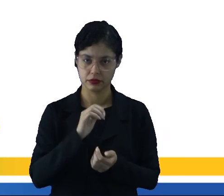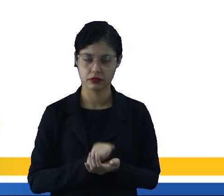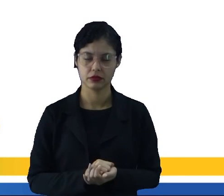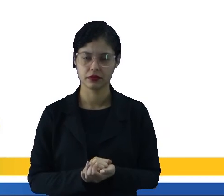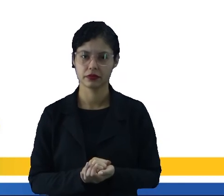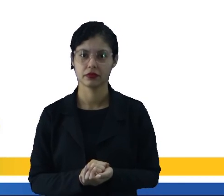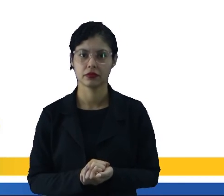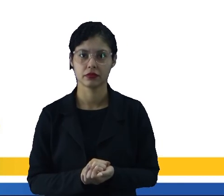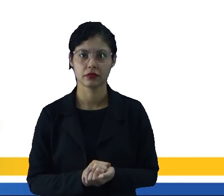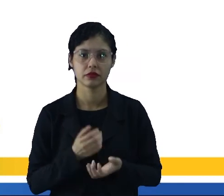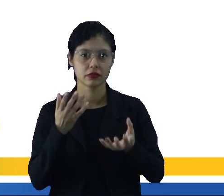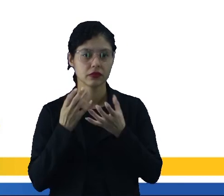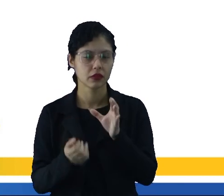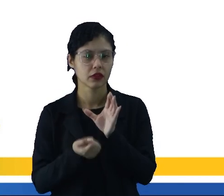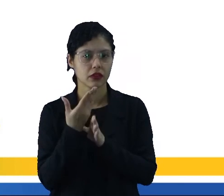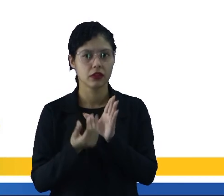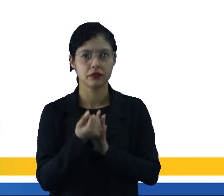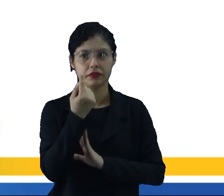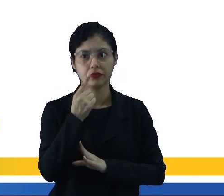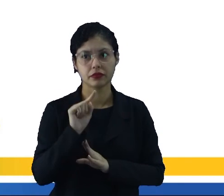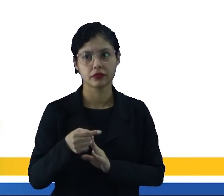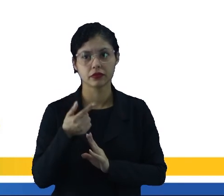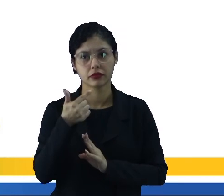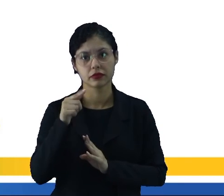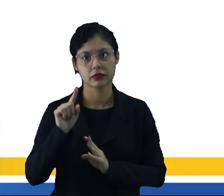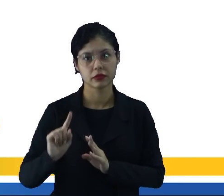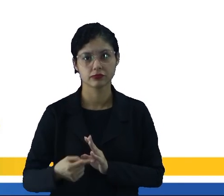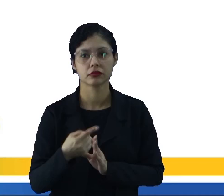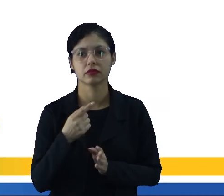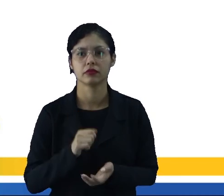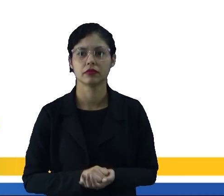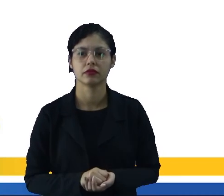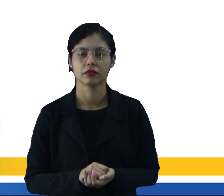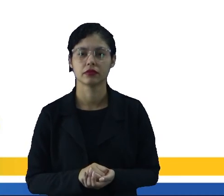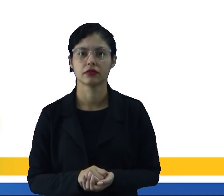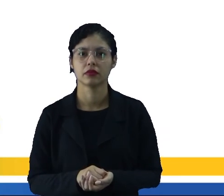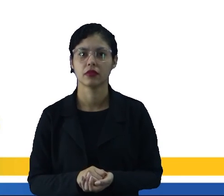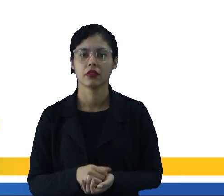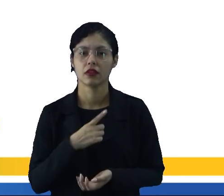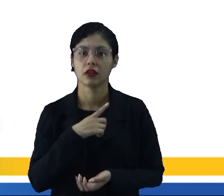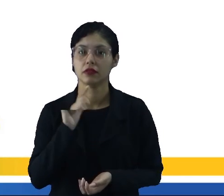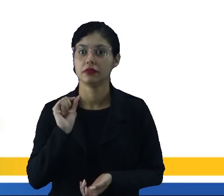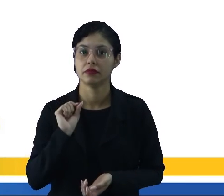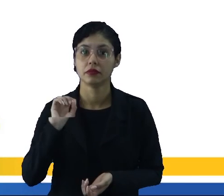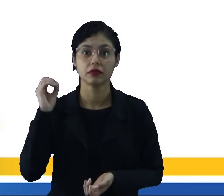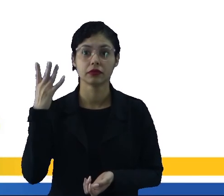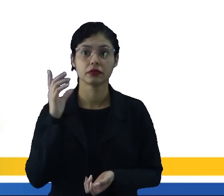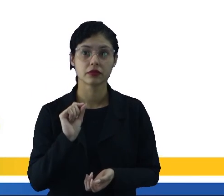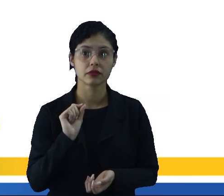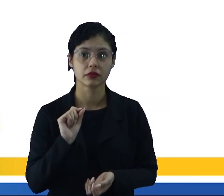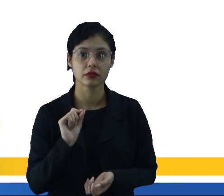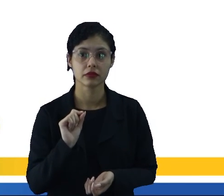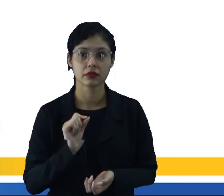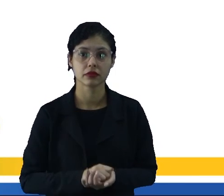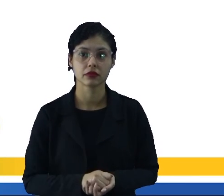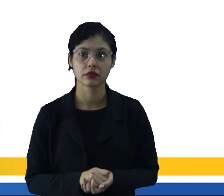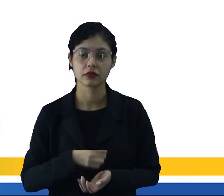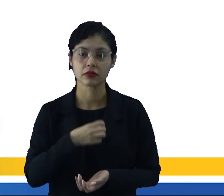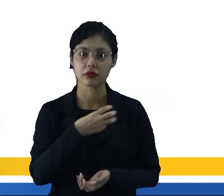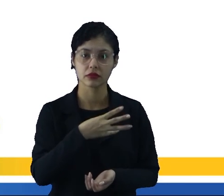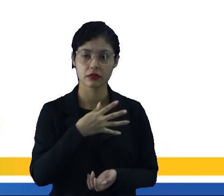porque ó eu quero produzir 1,2 mil porta-objetos então o que que vai acontecer aqui ó